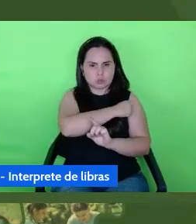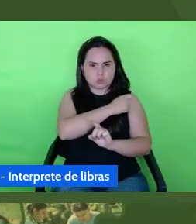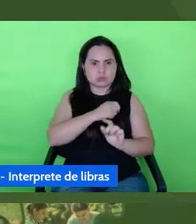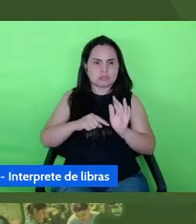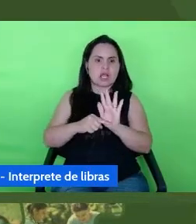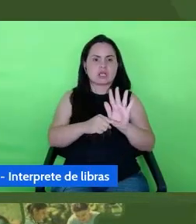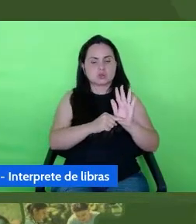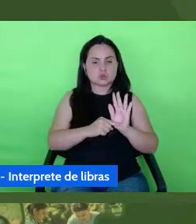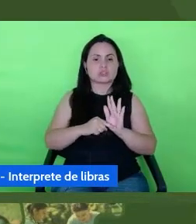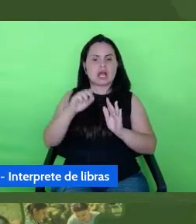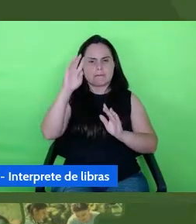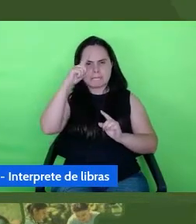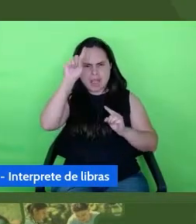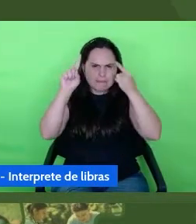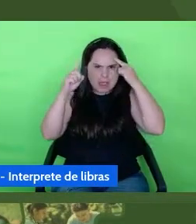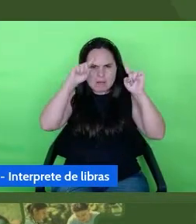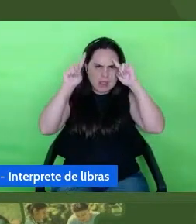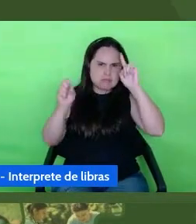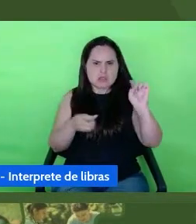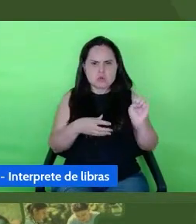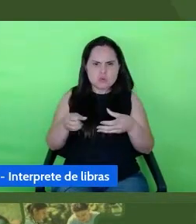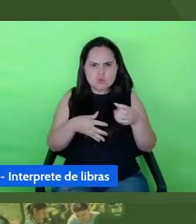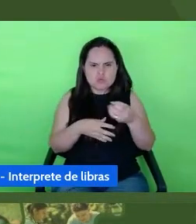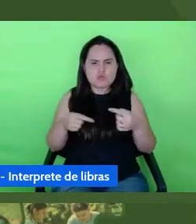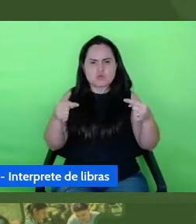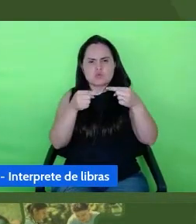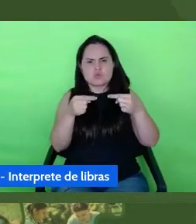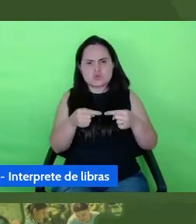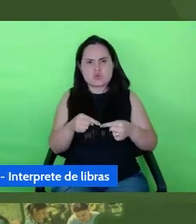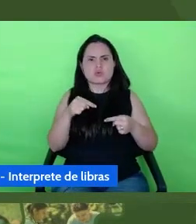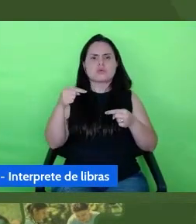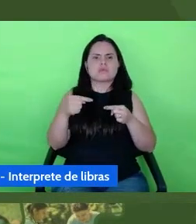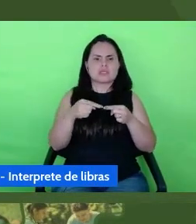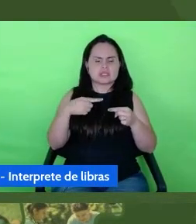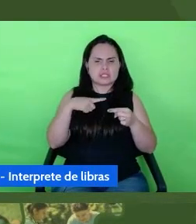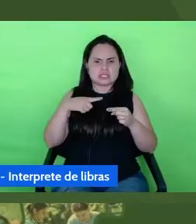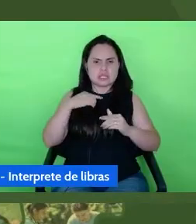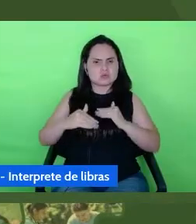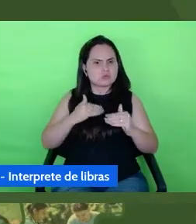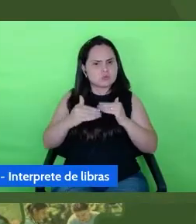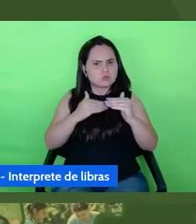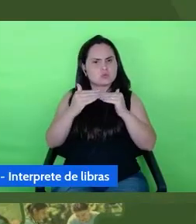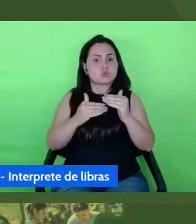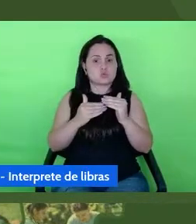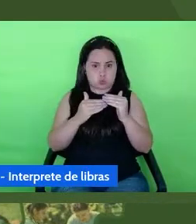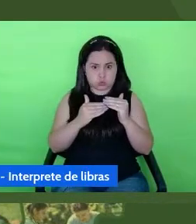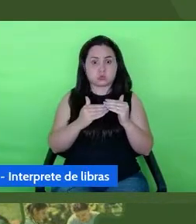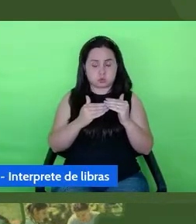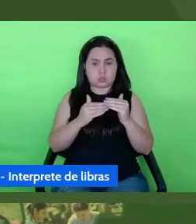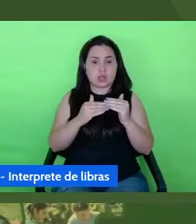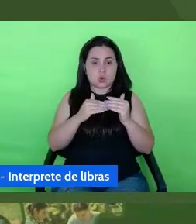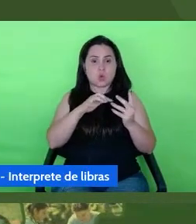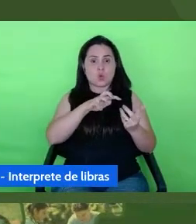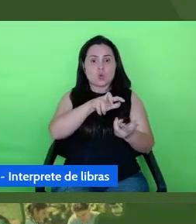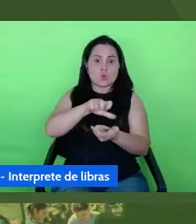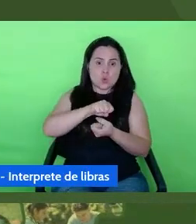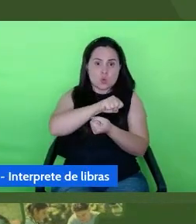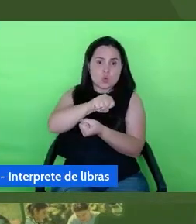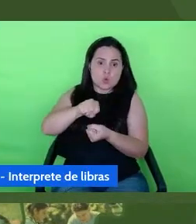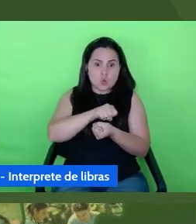soluções inovadoras, alinhadas aos Objetivos de Desenvolvimento Sustentável,